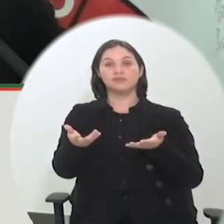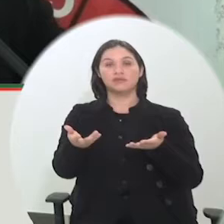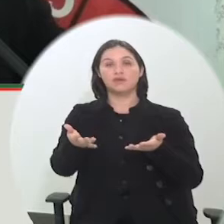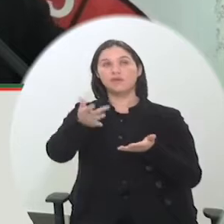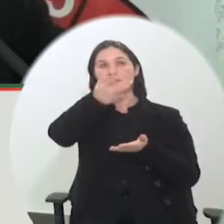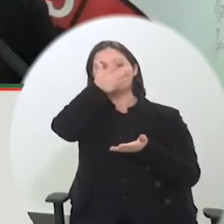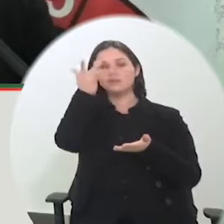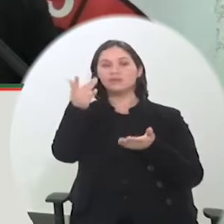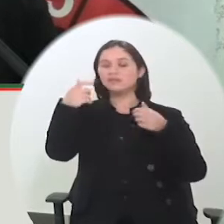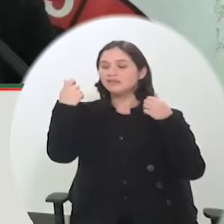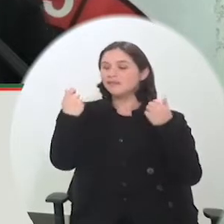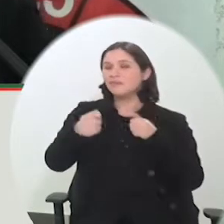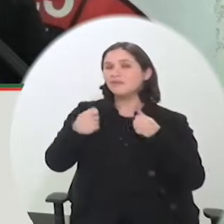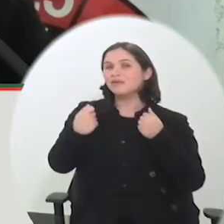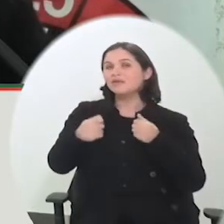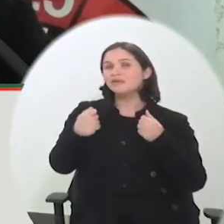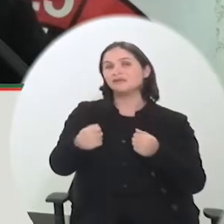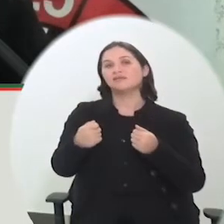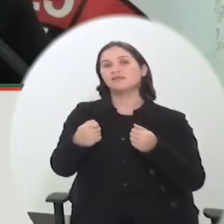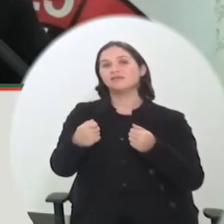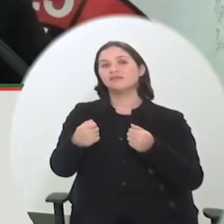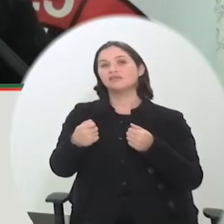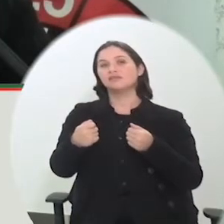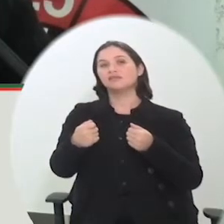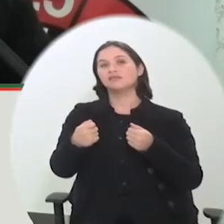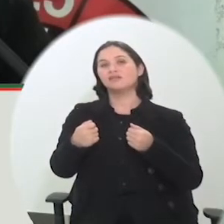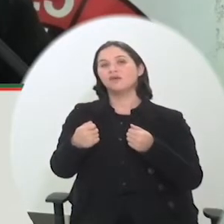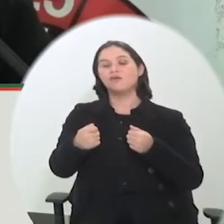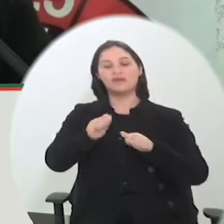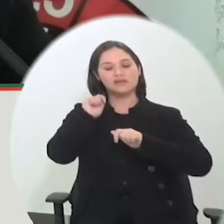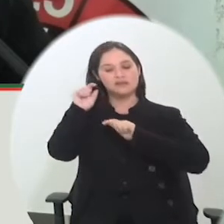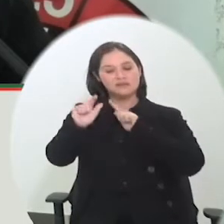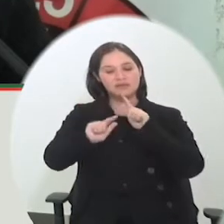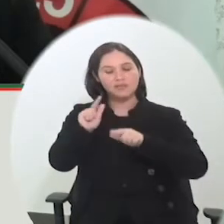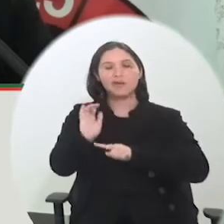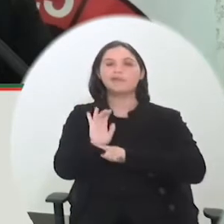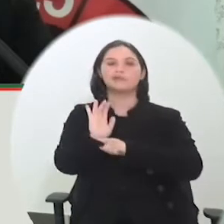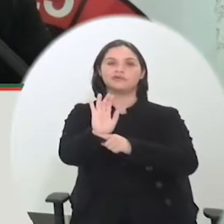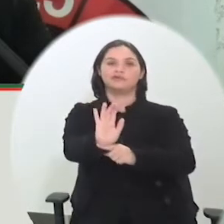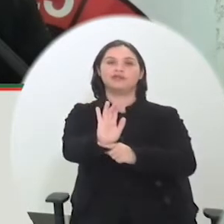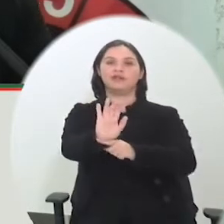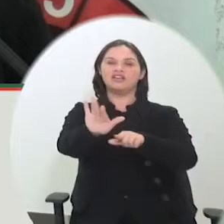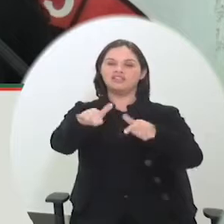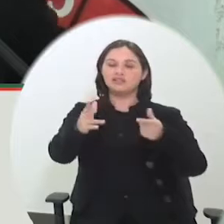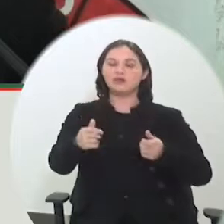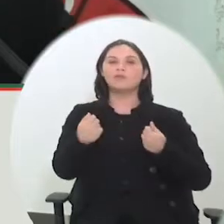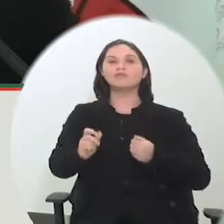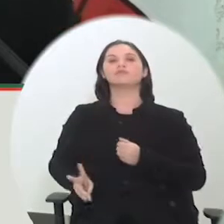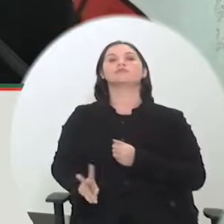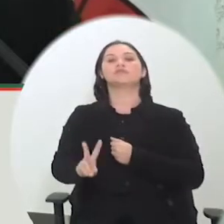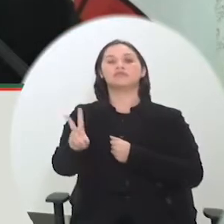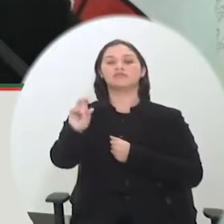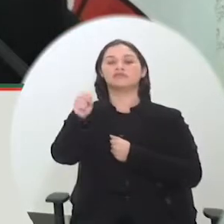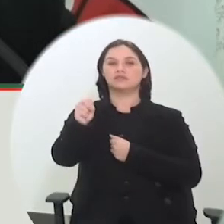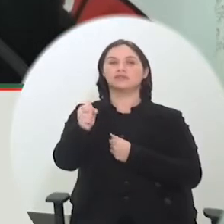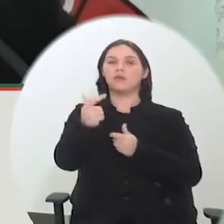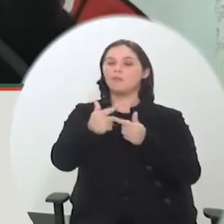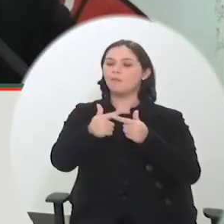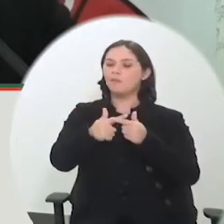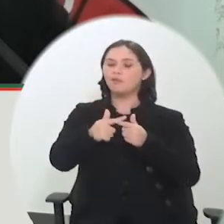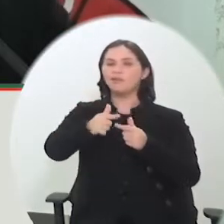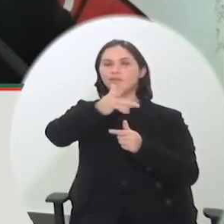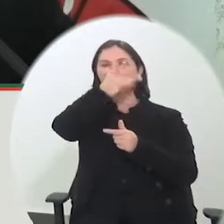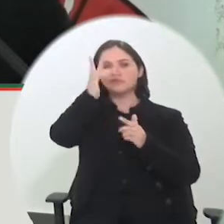pessoas que mais precisam. Então, por isso que nós devemos valorizar, sim, essas pessoas que se dedicam, às vezes, muito, muito, muito